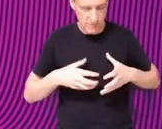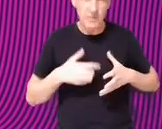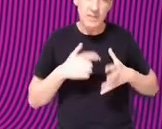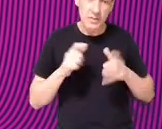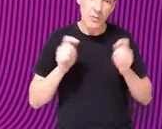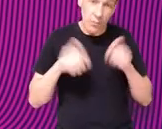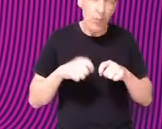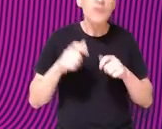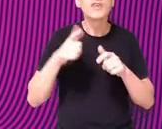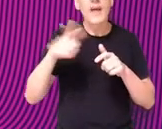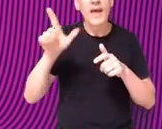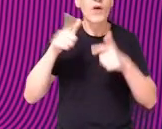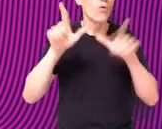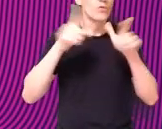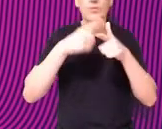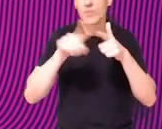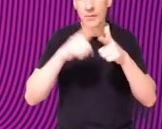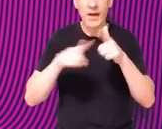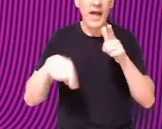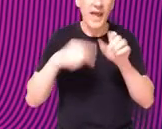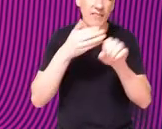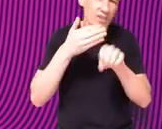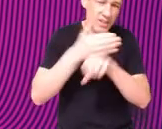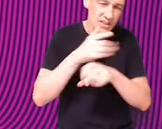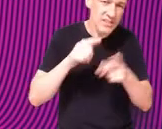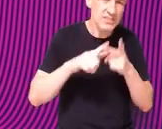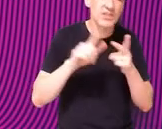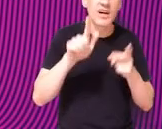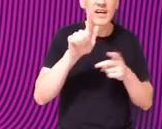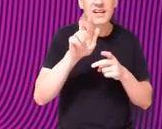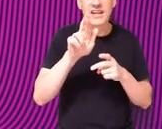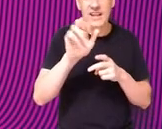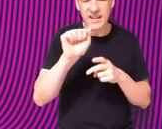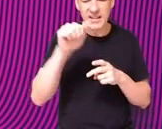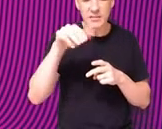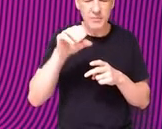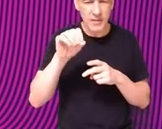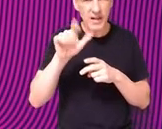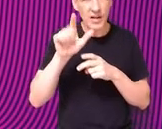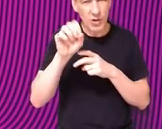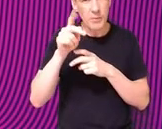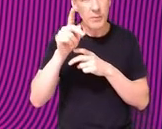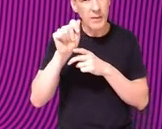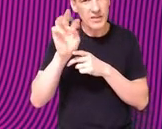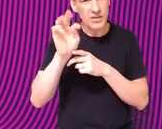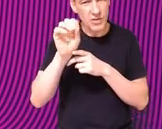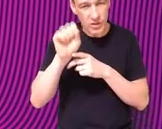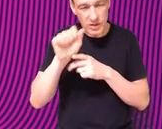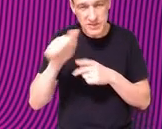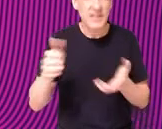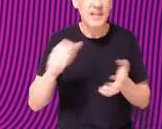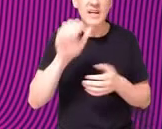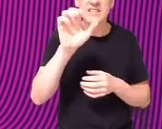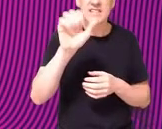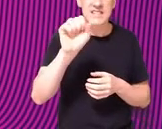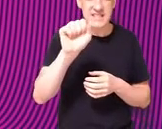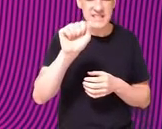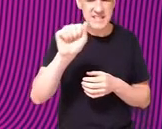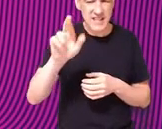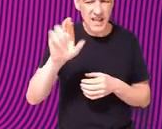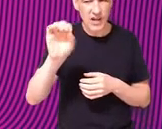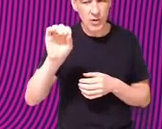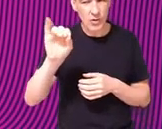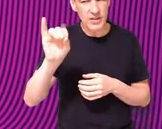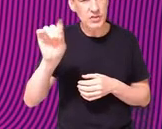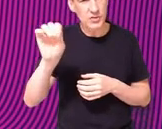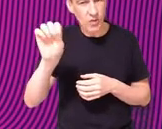Cardiomiopatias infiltrativas, granulomatosas, como foi sugerida a sarcoidose. A sarcoidose é de um diagnóstico extremamente difícil